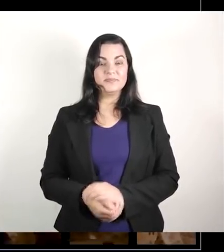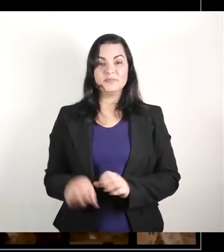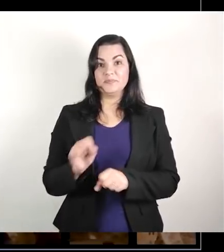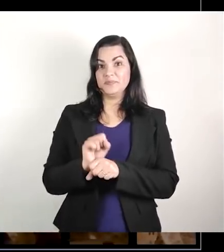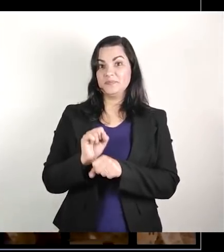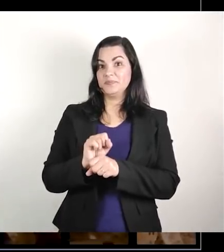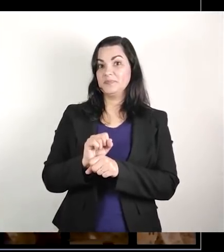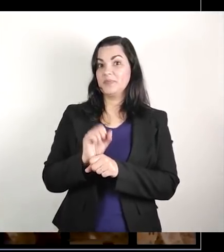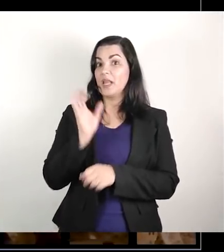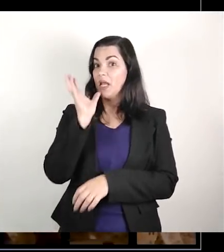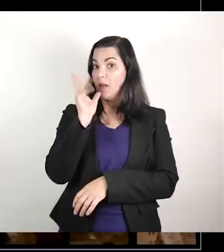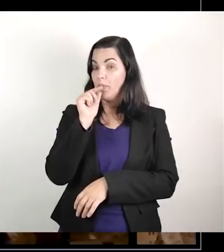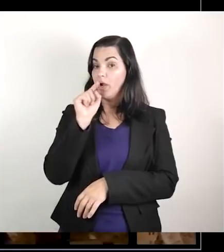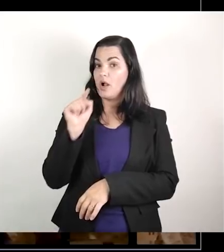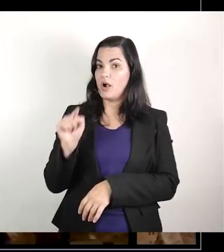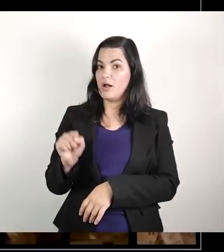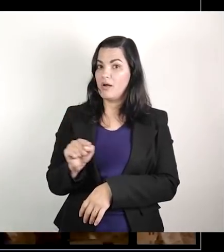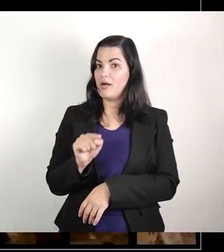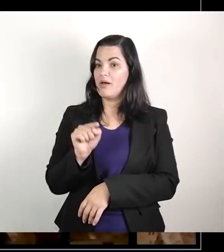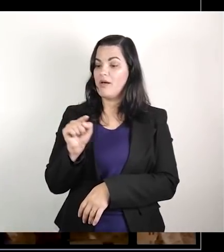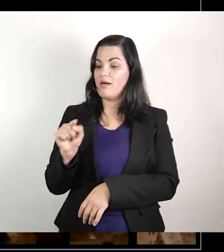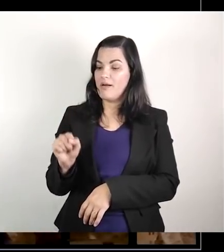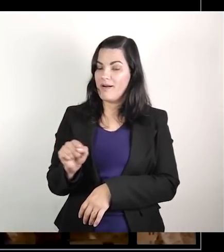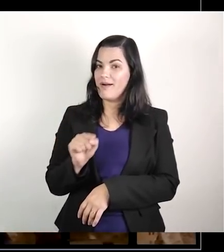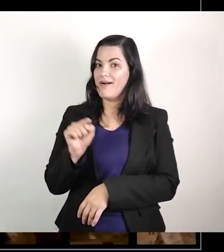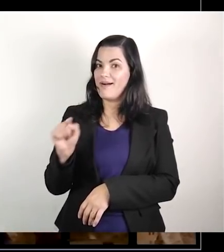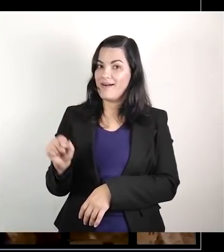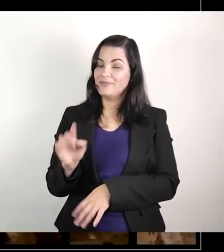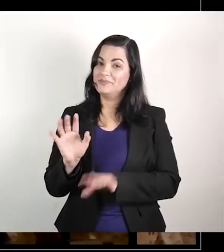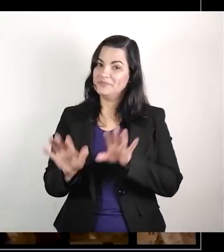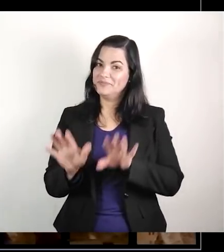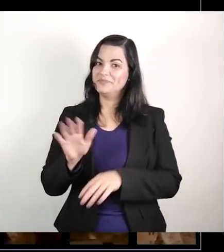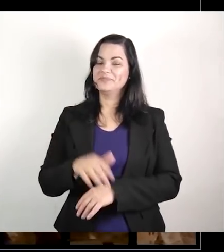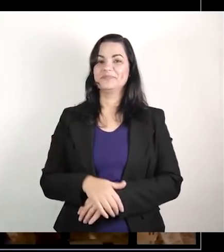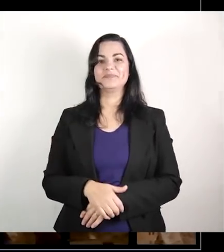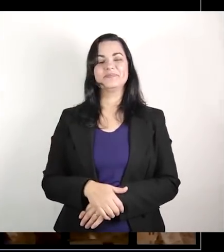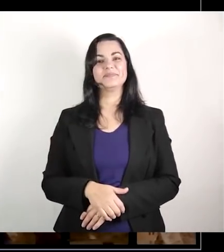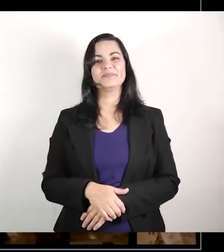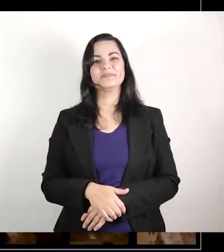Deixa ele carregar, porque às vezes a internet demora um pouquinho, né?